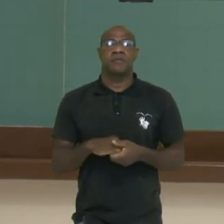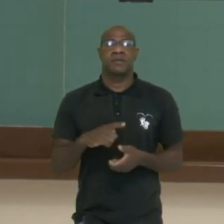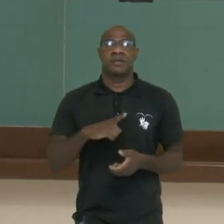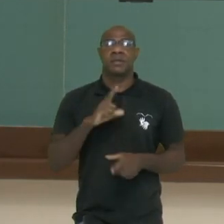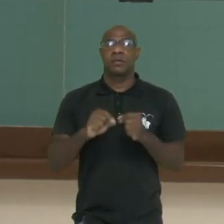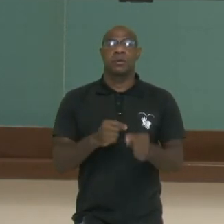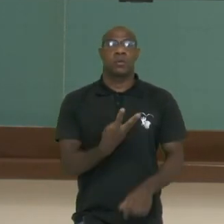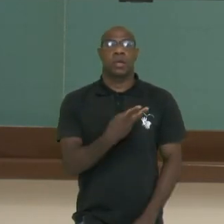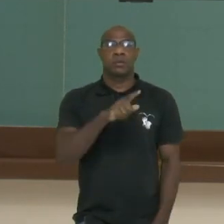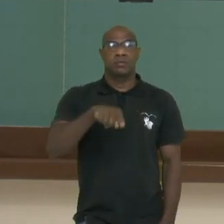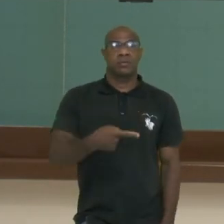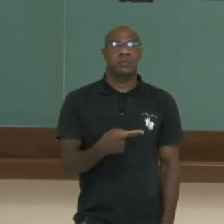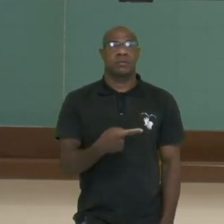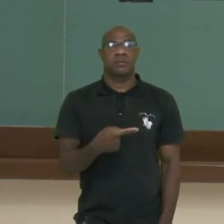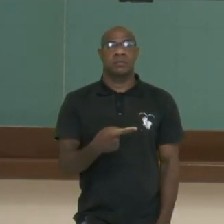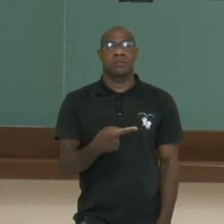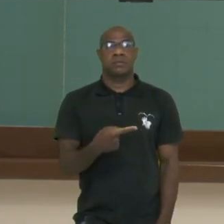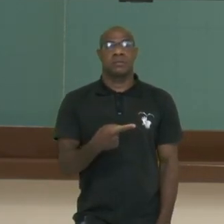né,